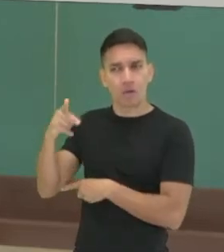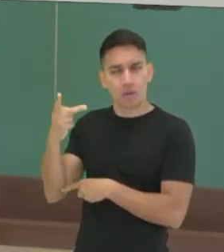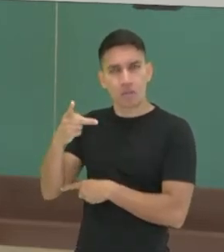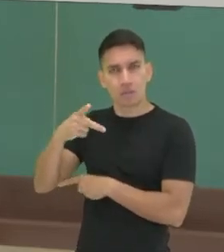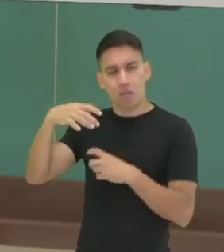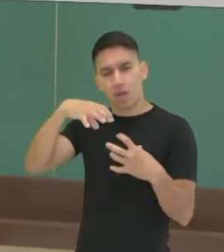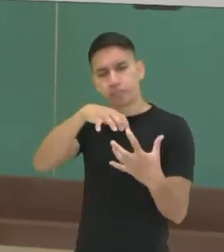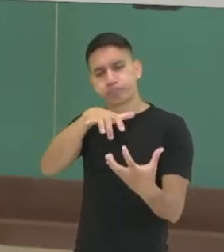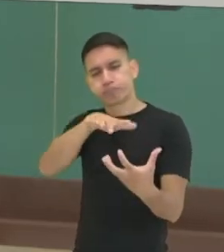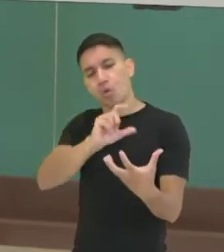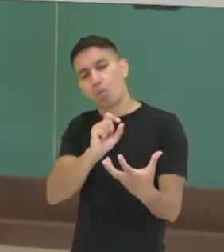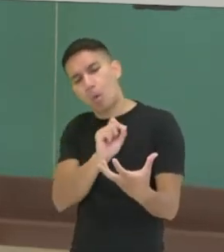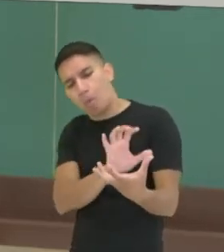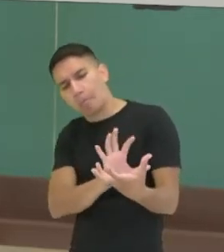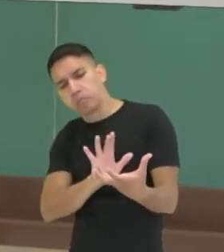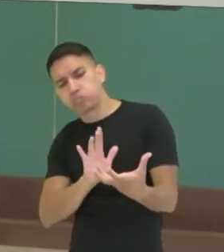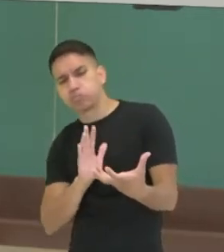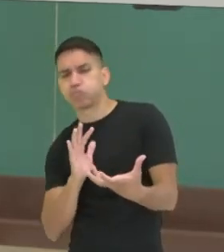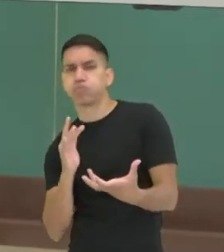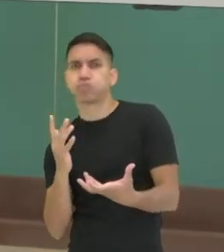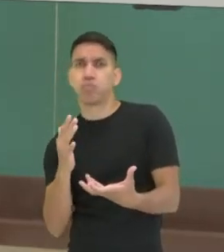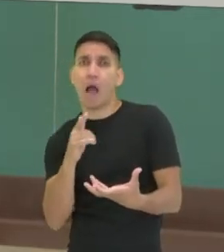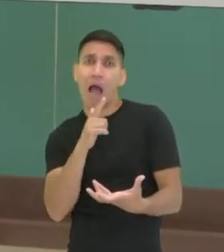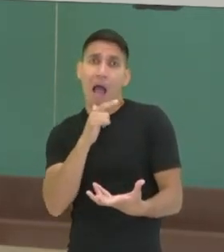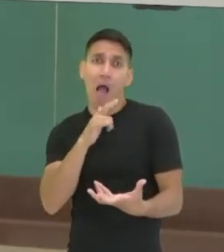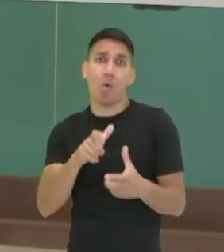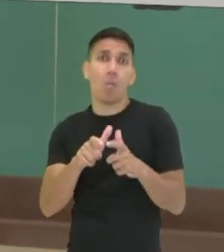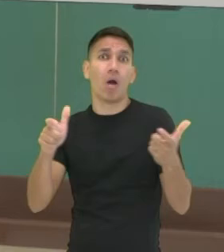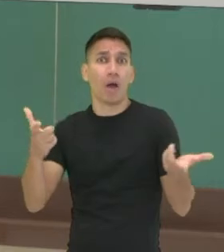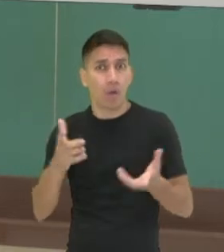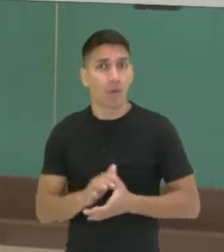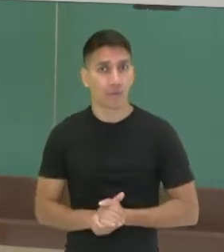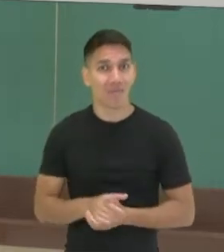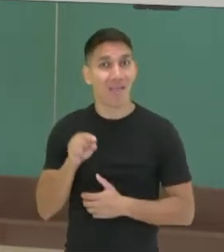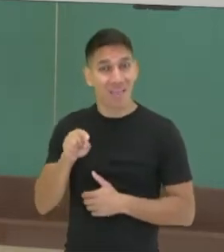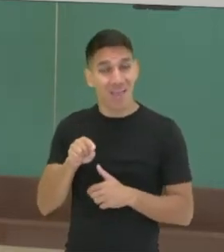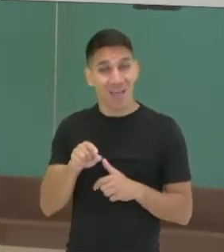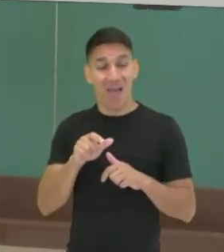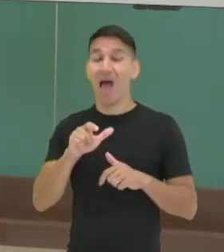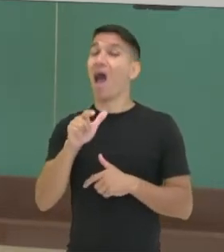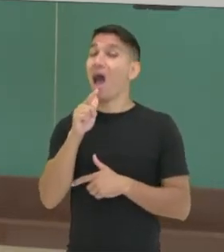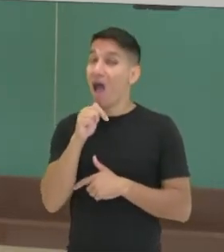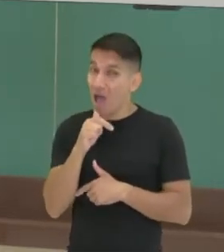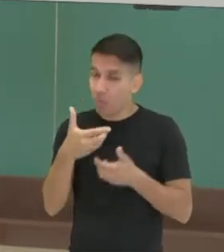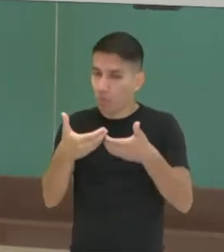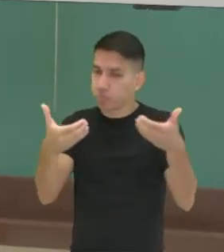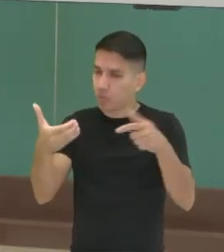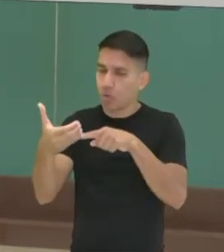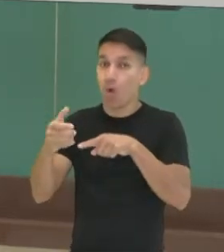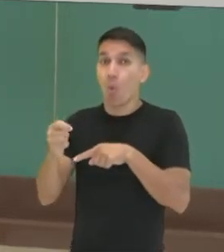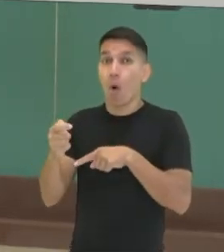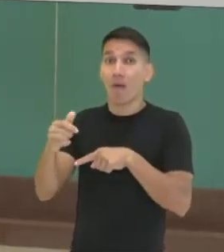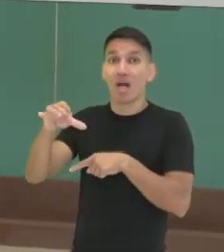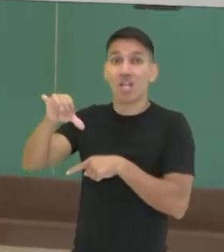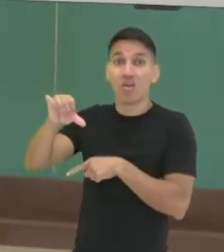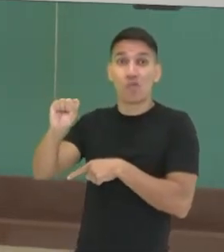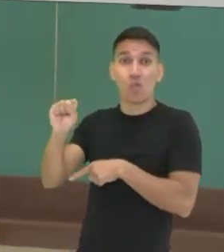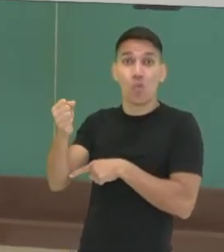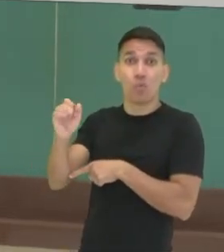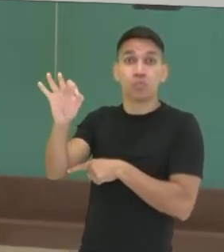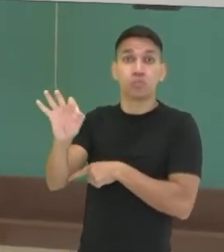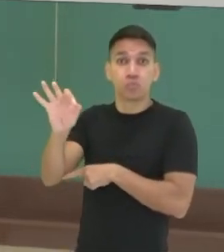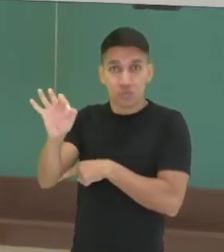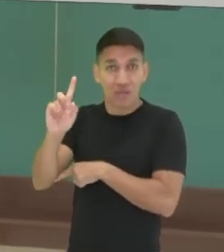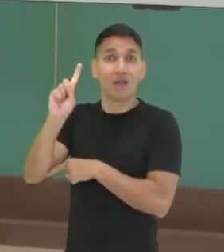superfície dele, a maior parte da superfície dele é coberta por água. Dessa água, quase 98% dela